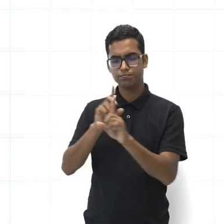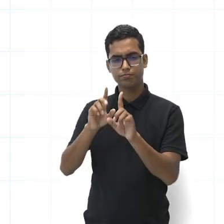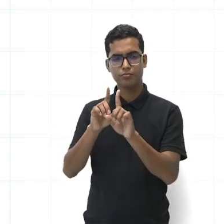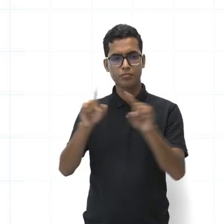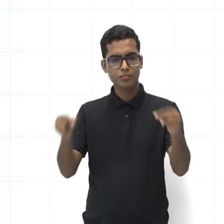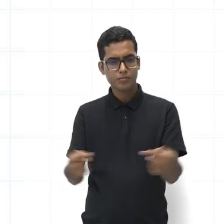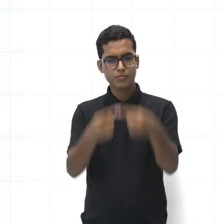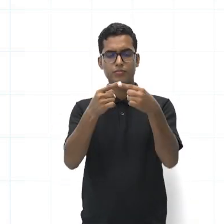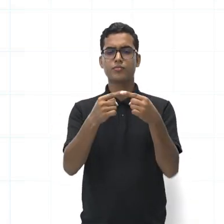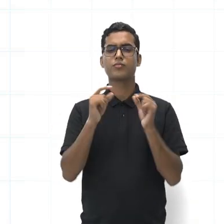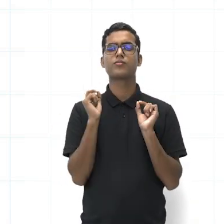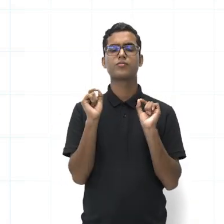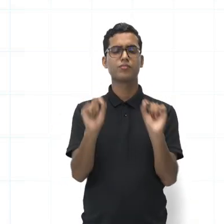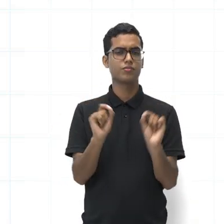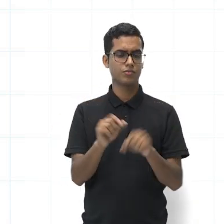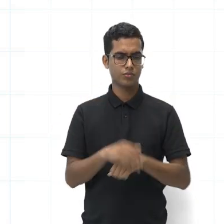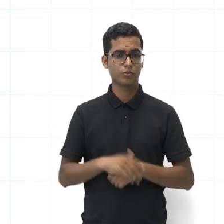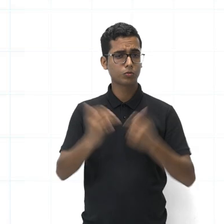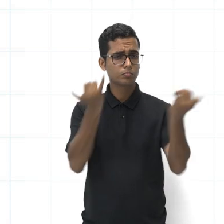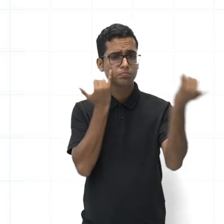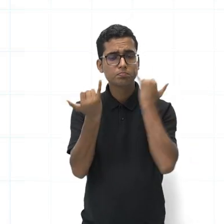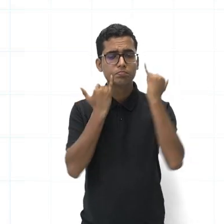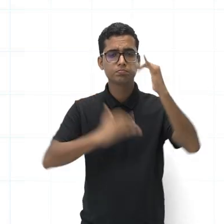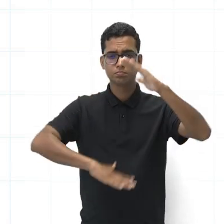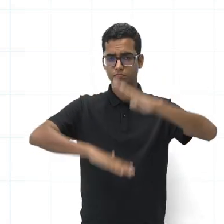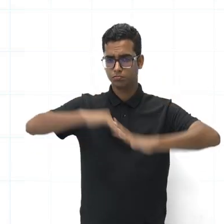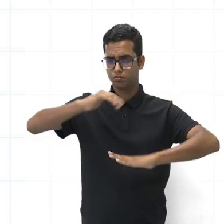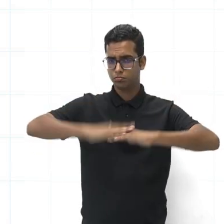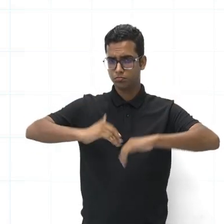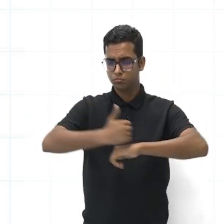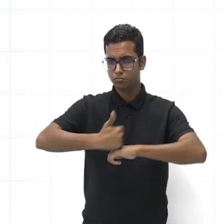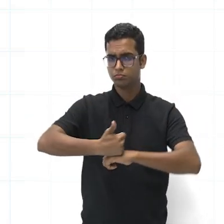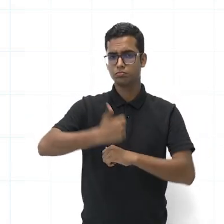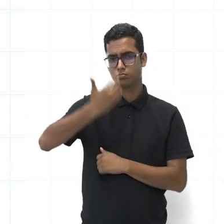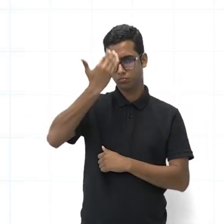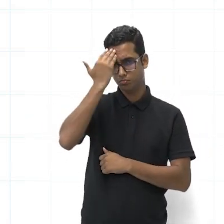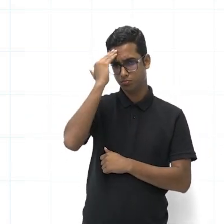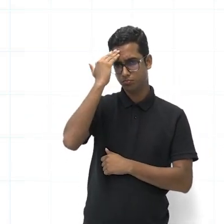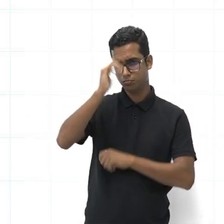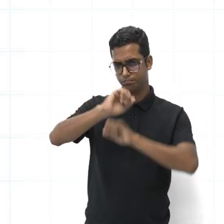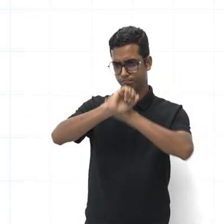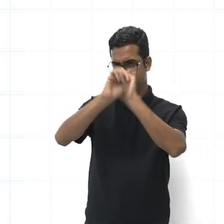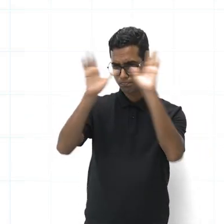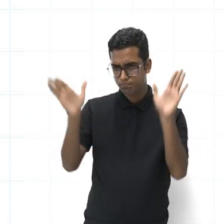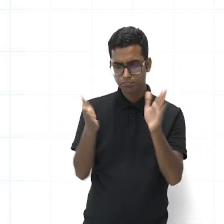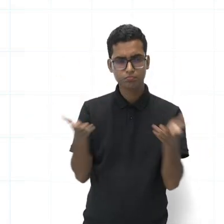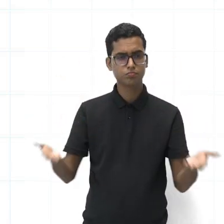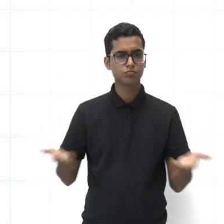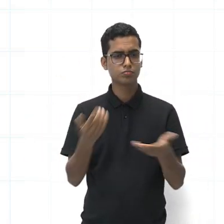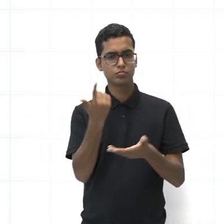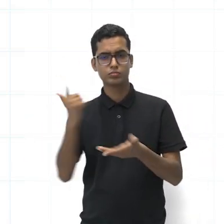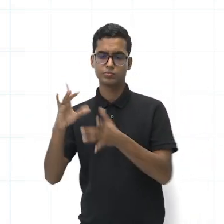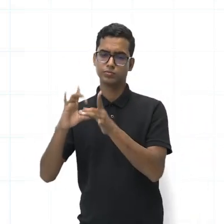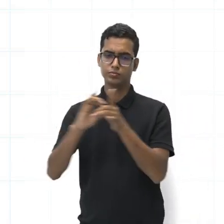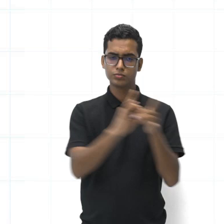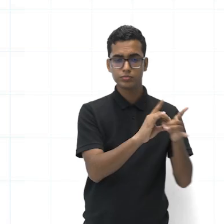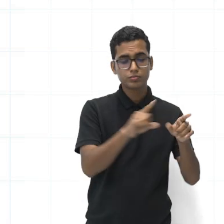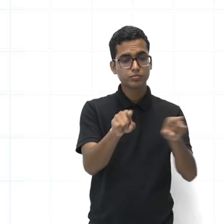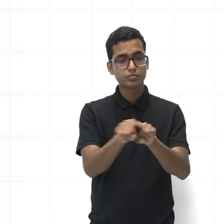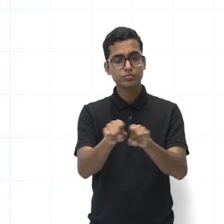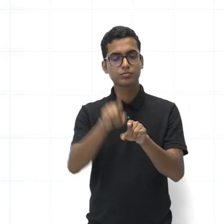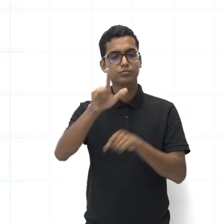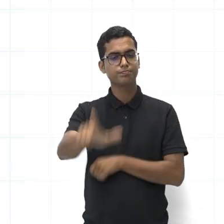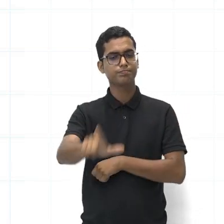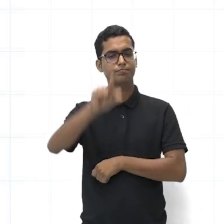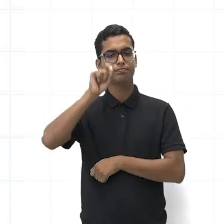relacionados a informações profissionais, tá certo? Agora nós vamos ver um outro aspecto também, que são